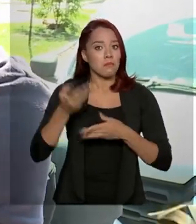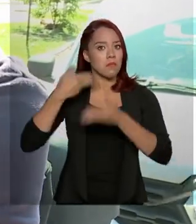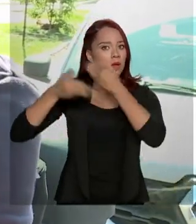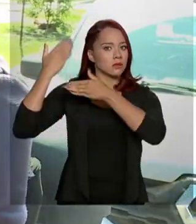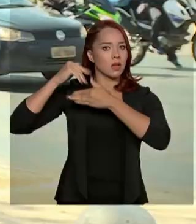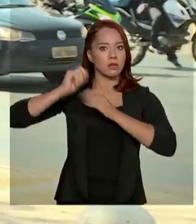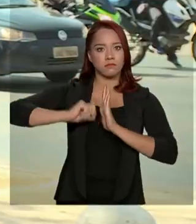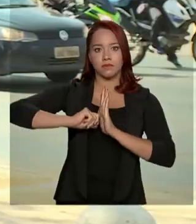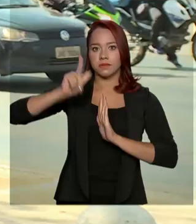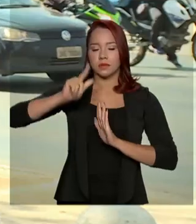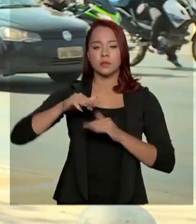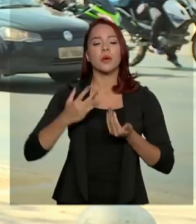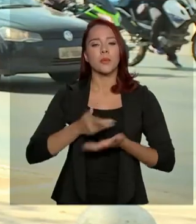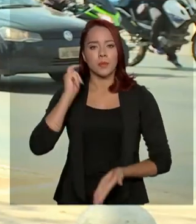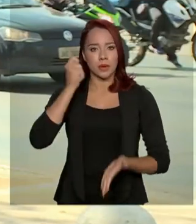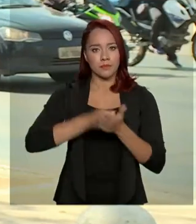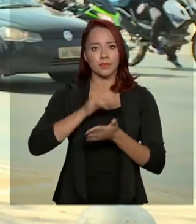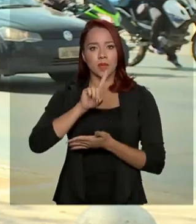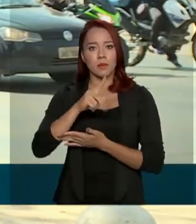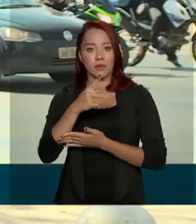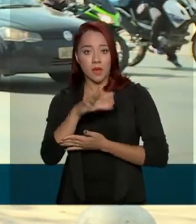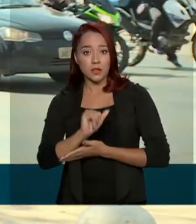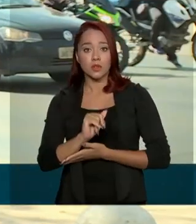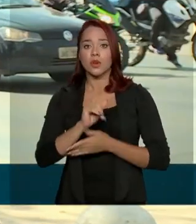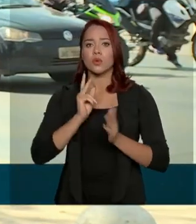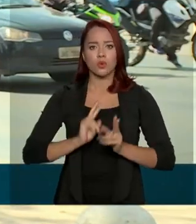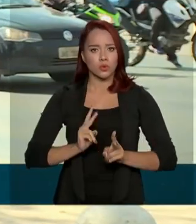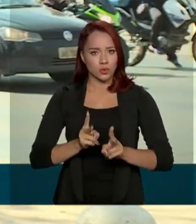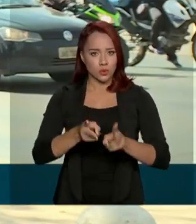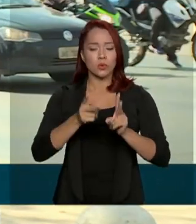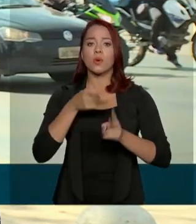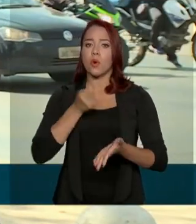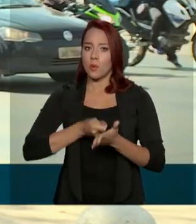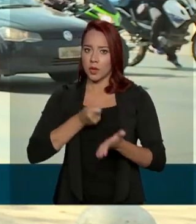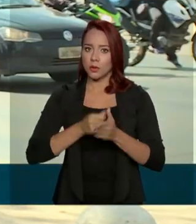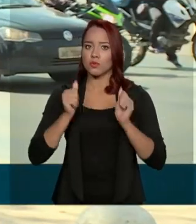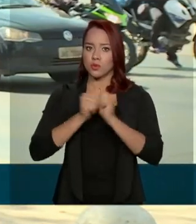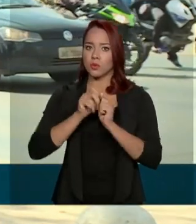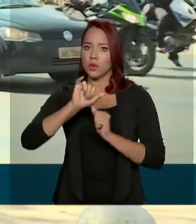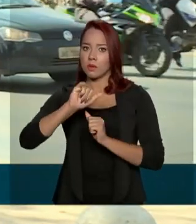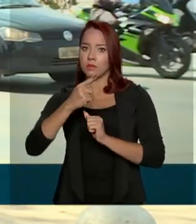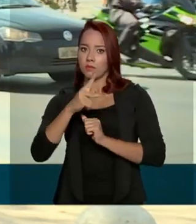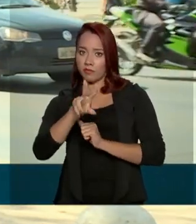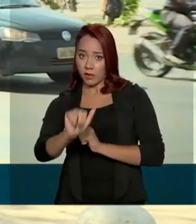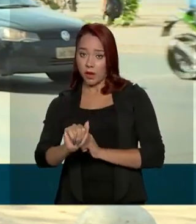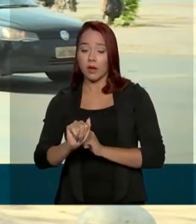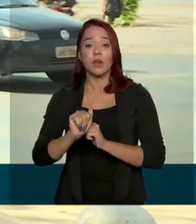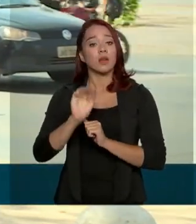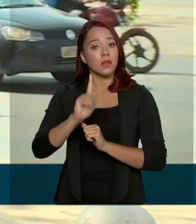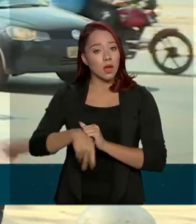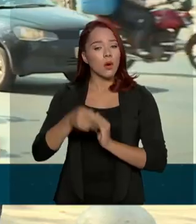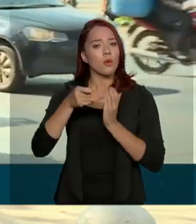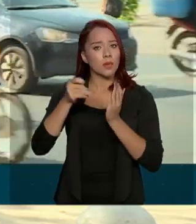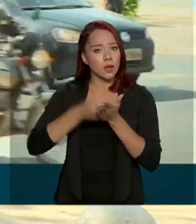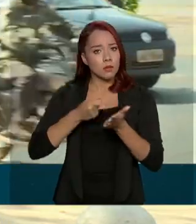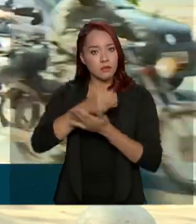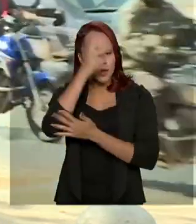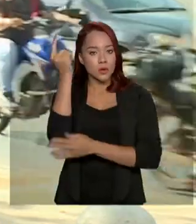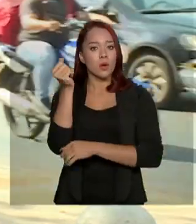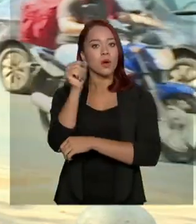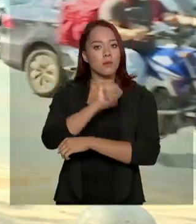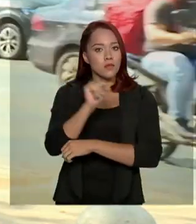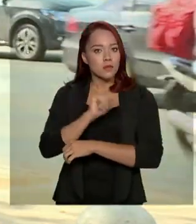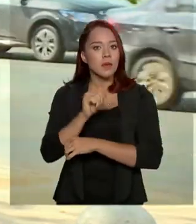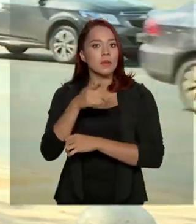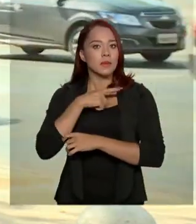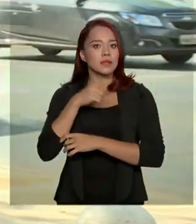valor era bem alto. O pagamento do DPVAT continua sendo obrigatório junto com o IPVA e é um requisito para o motorista obter